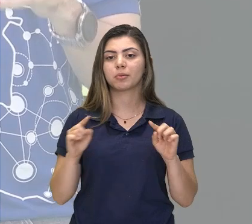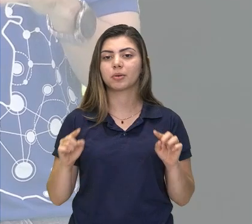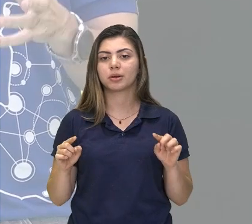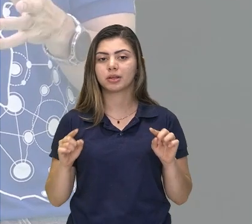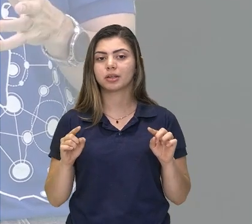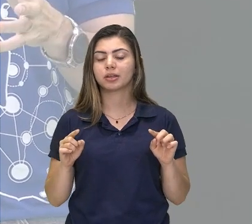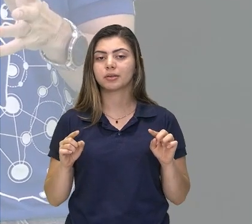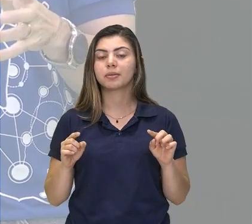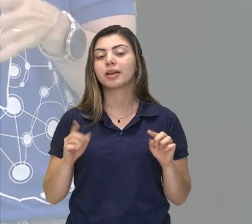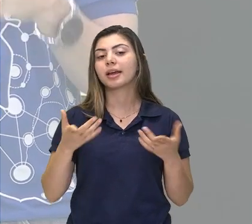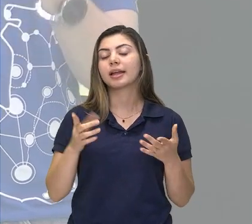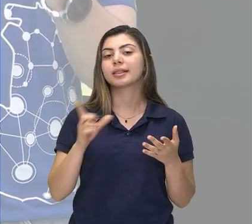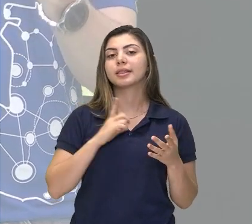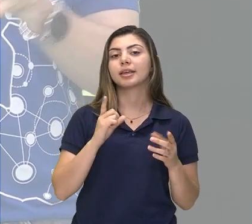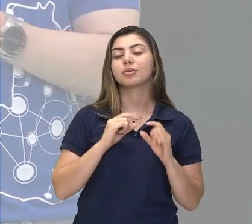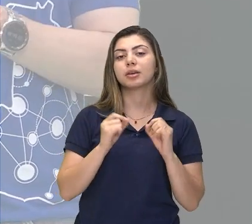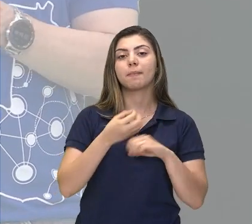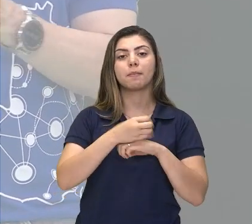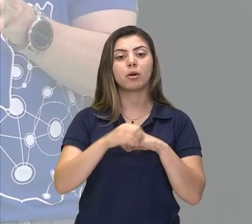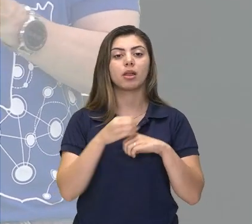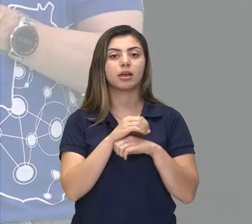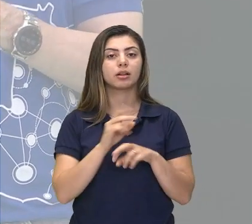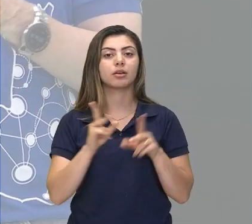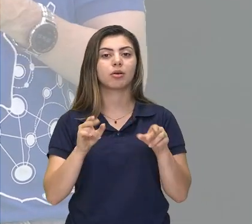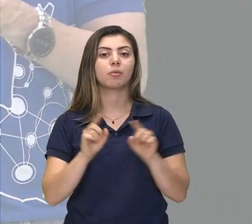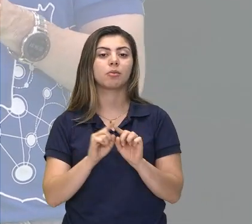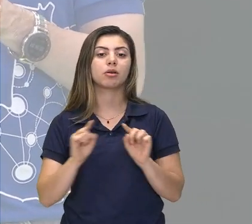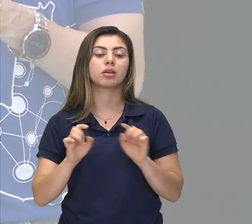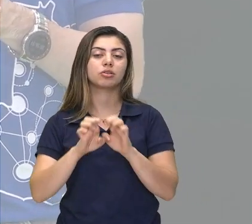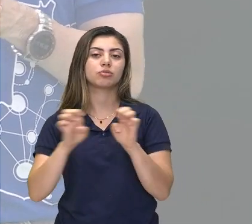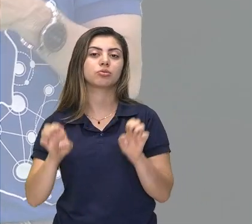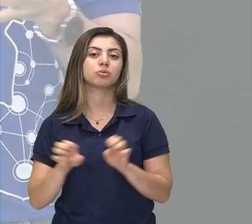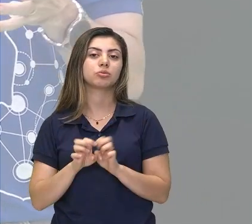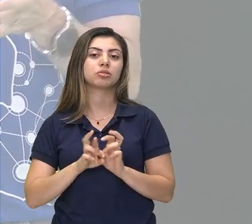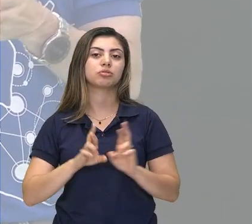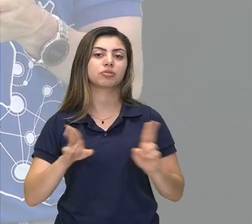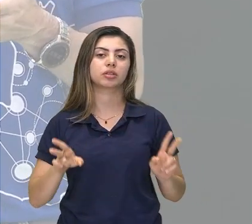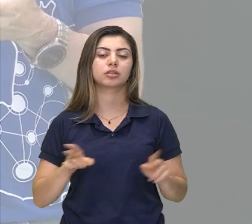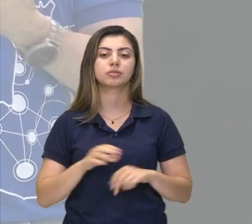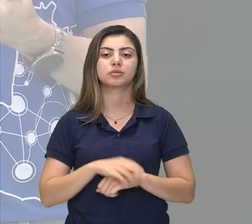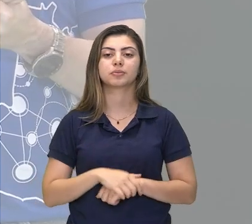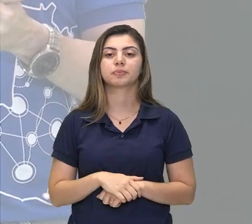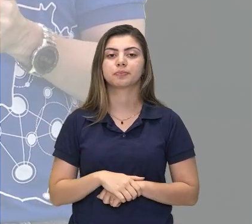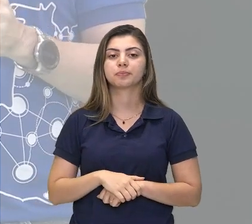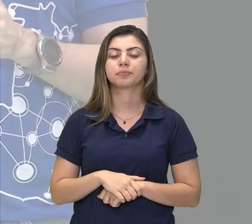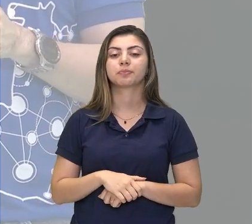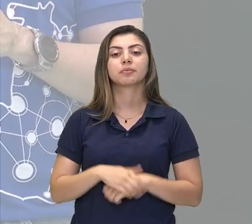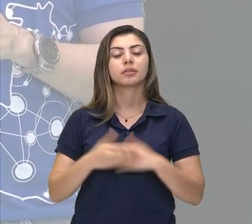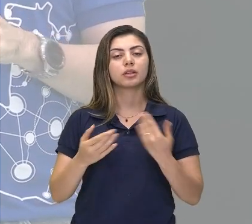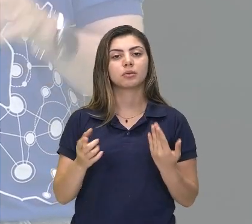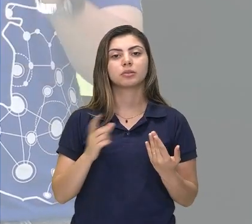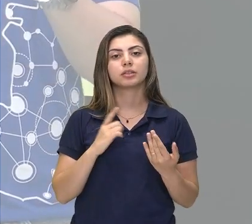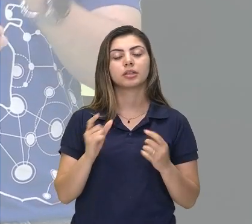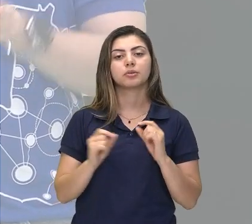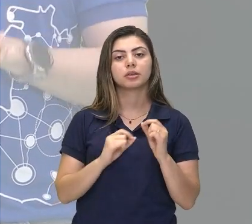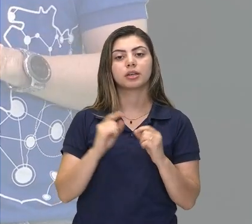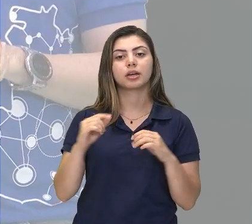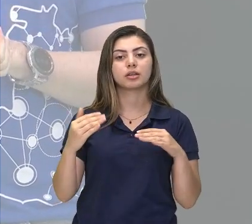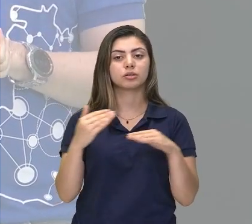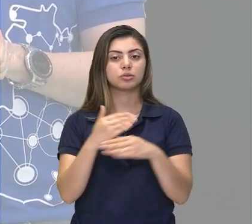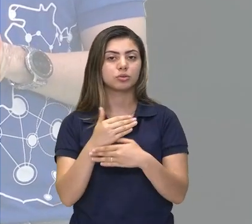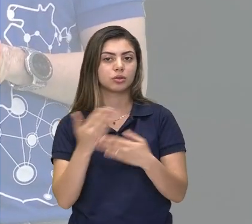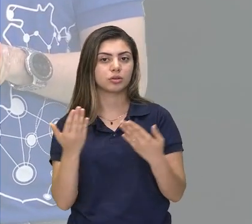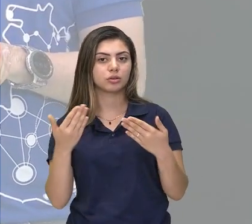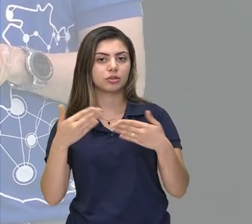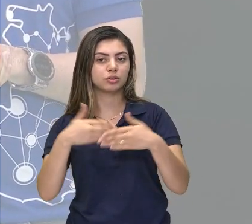diferentes estruturas, dando propriedades diferentes, tá? E além da isomeria de função, de compensação, a gente tem